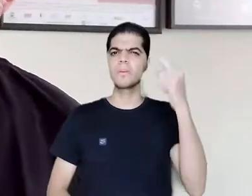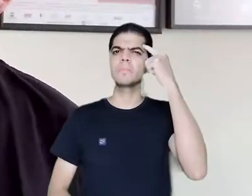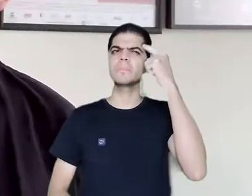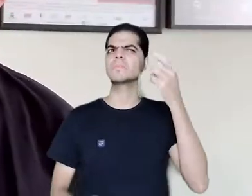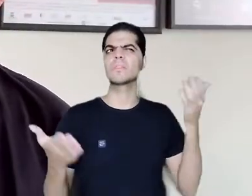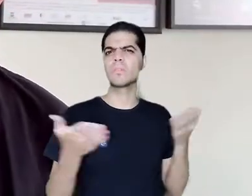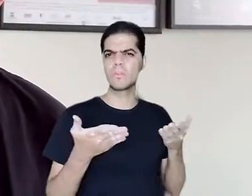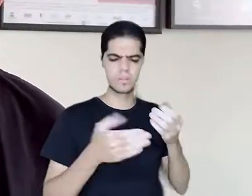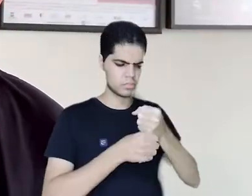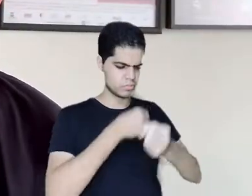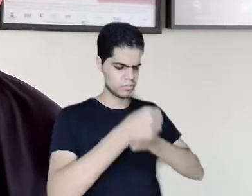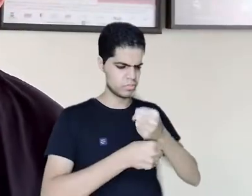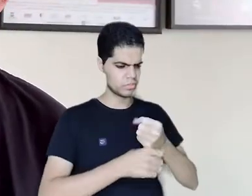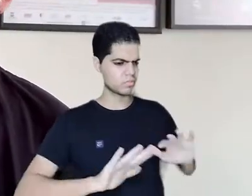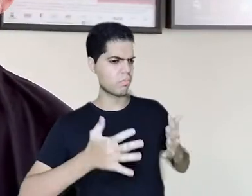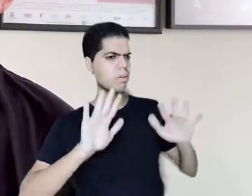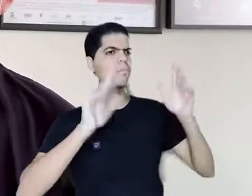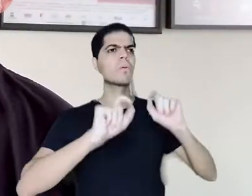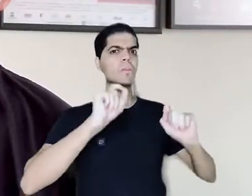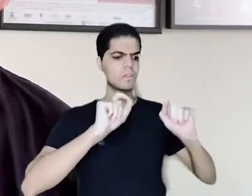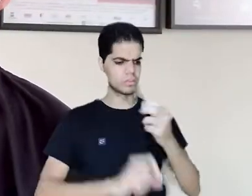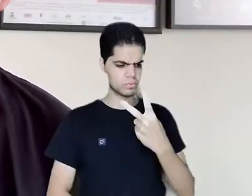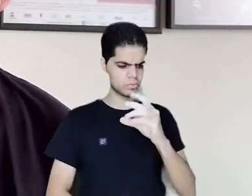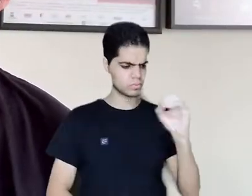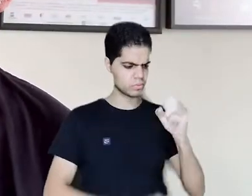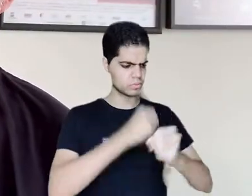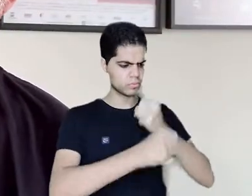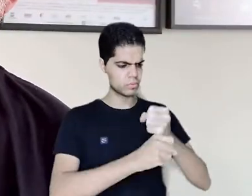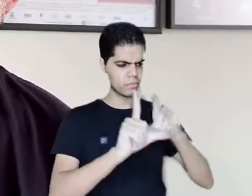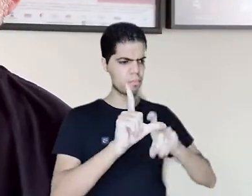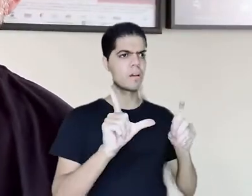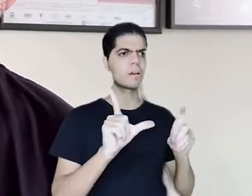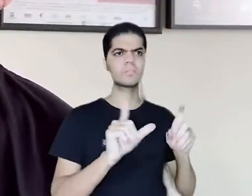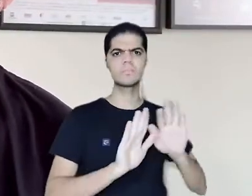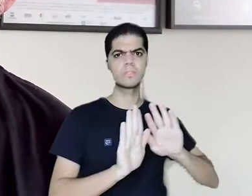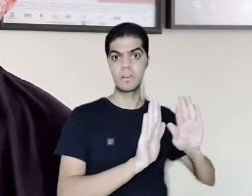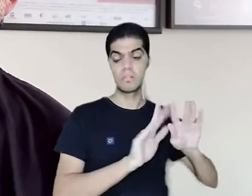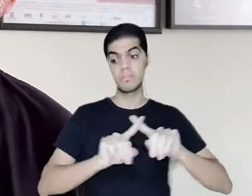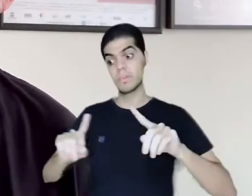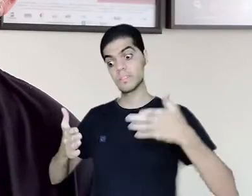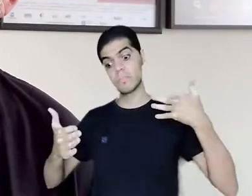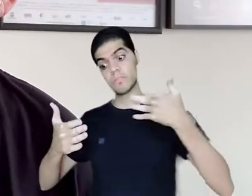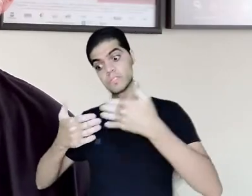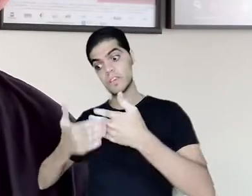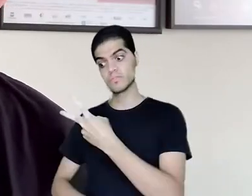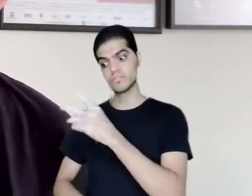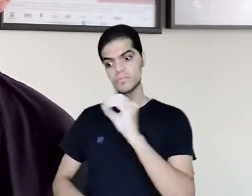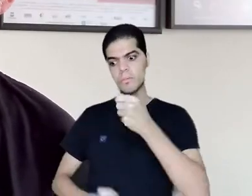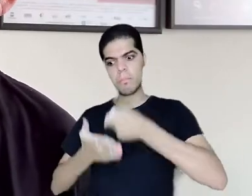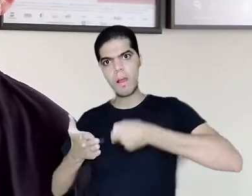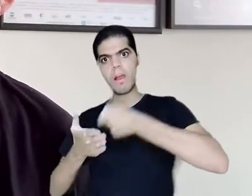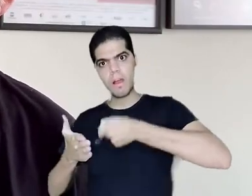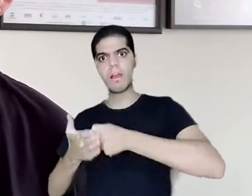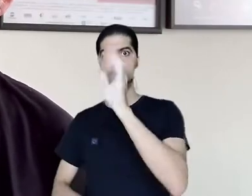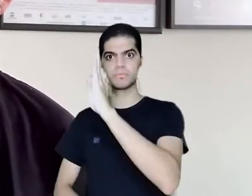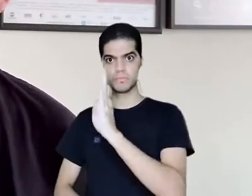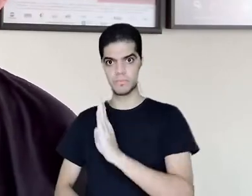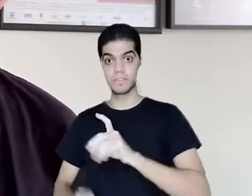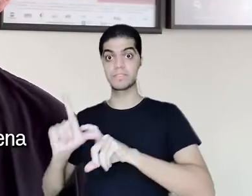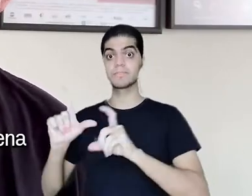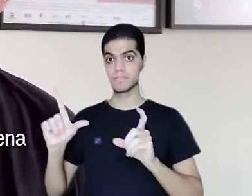Eu penso que esse ano a gente deve comemorar não 200 anos de independência, mas 200 anos de luta pela independência do